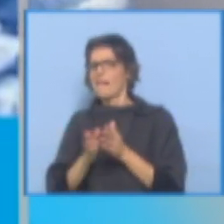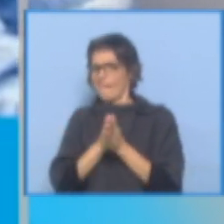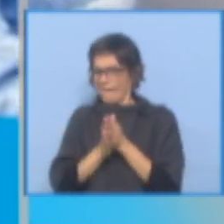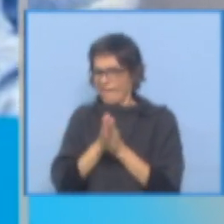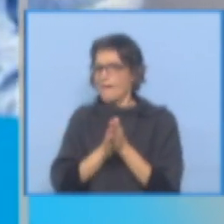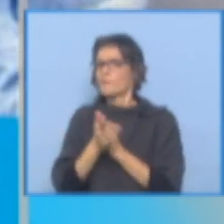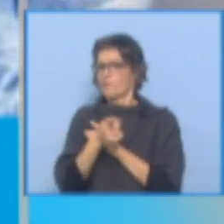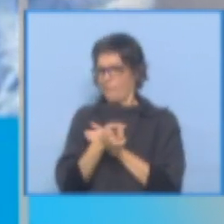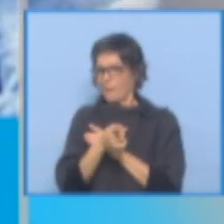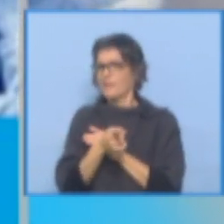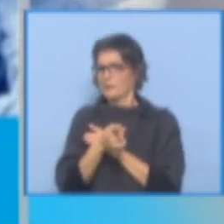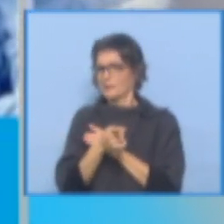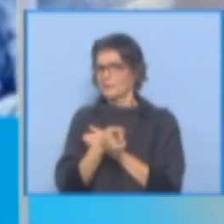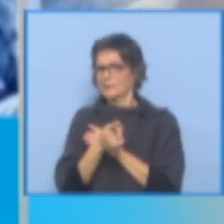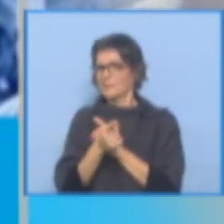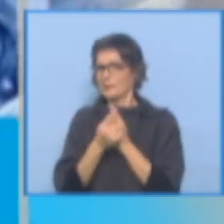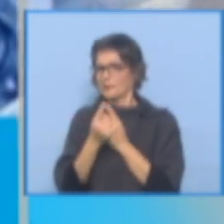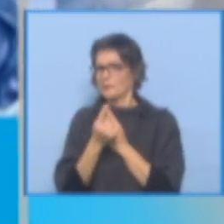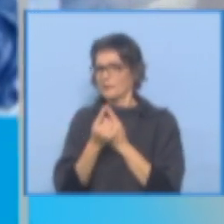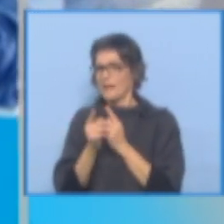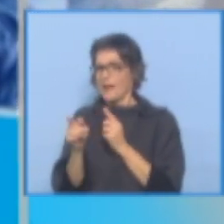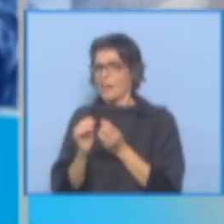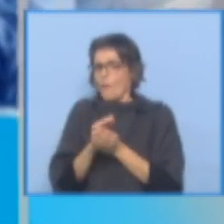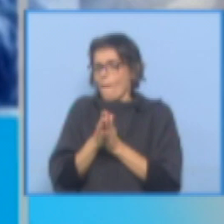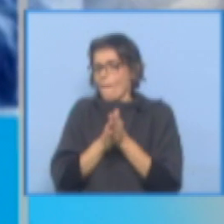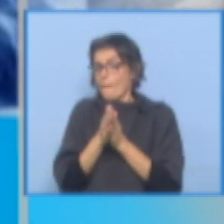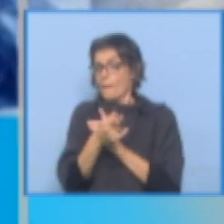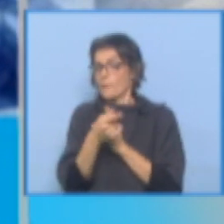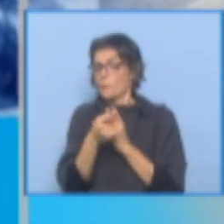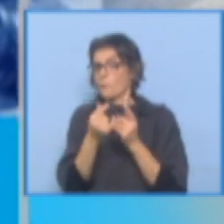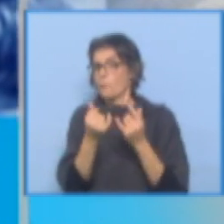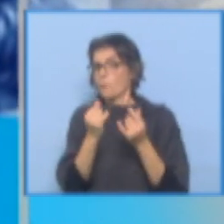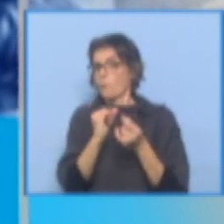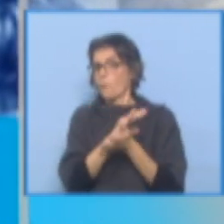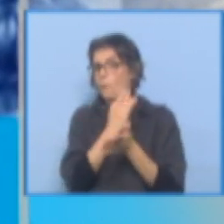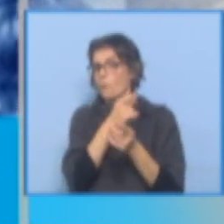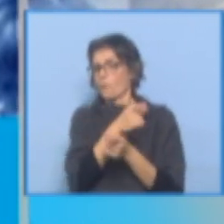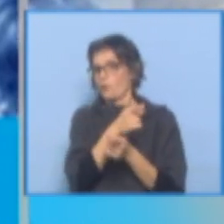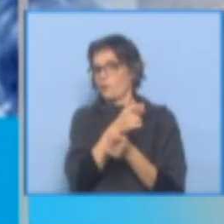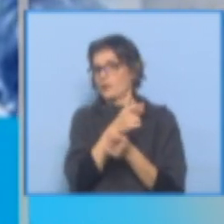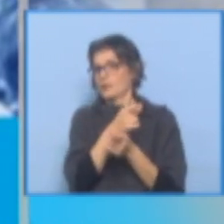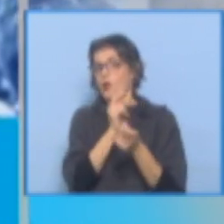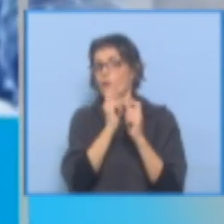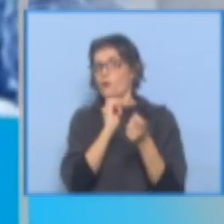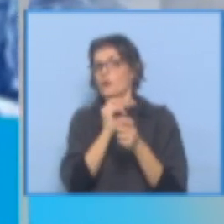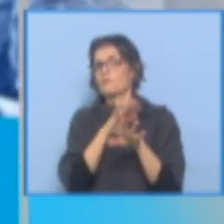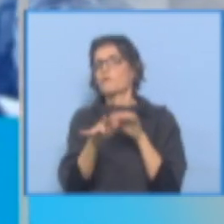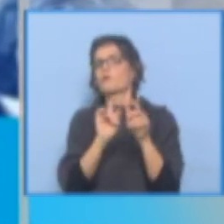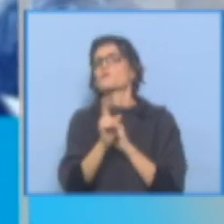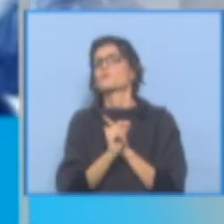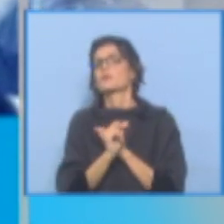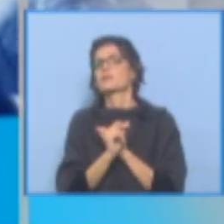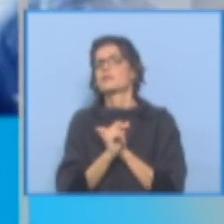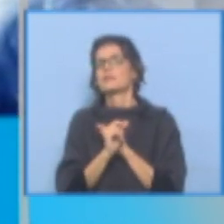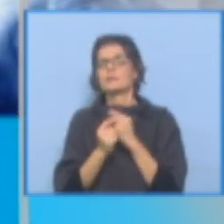aí também, aquilo que é a comunicação social. E muitas vezes o que é que o jornalismo faz nestes casos? Também tristemente, e